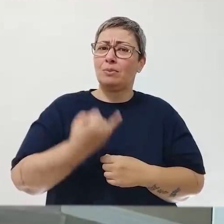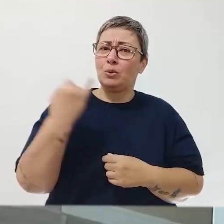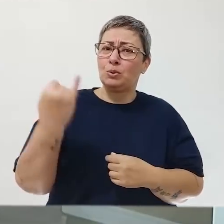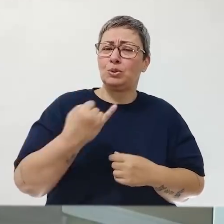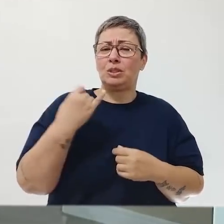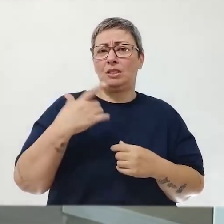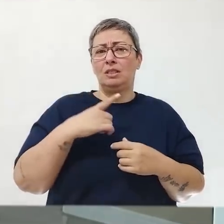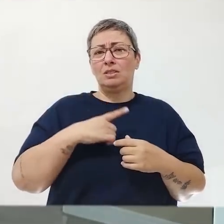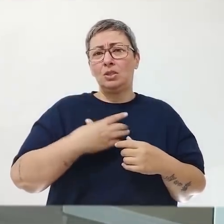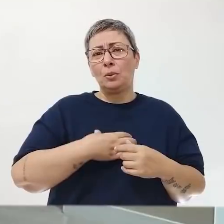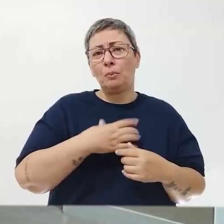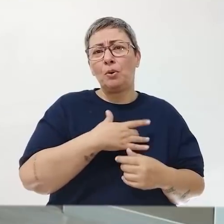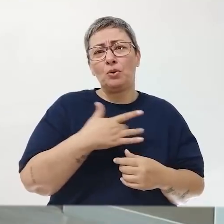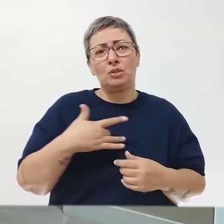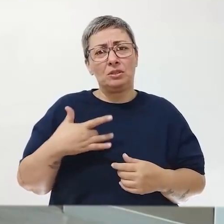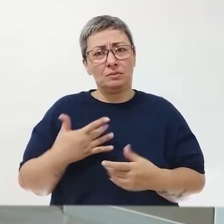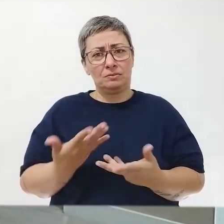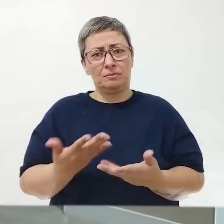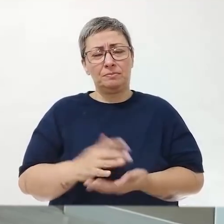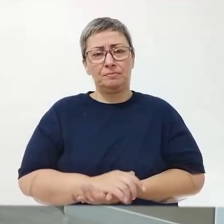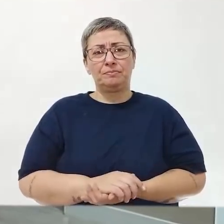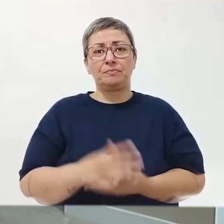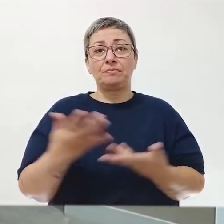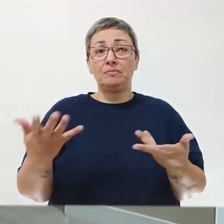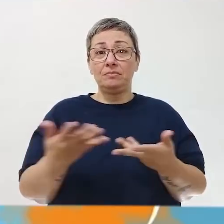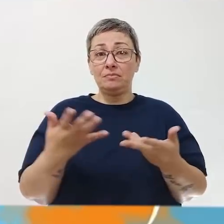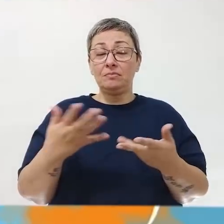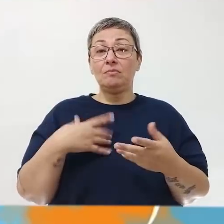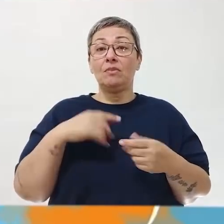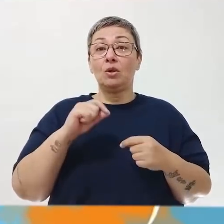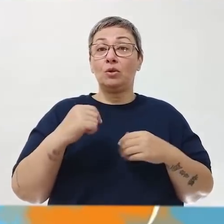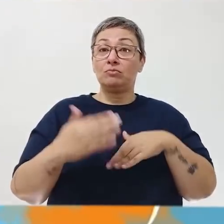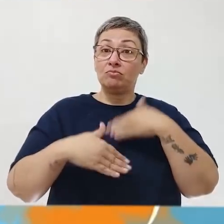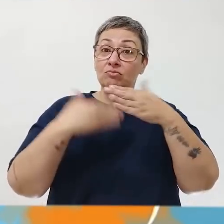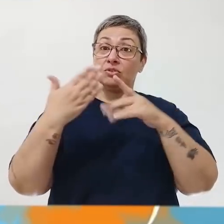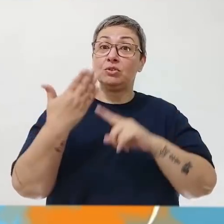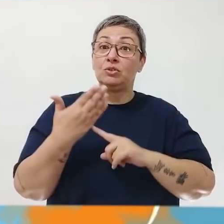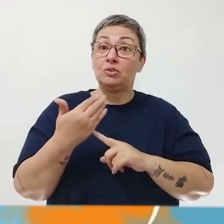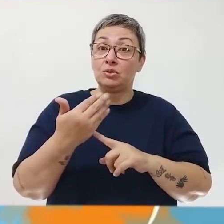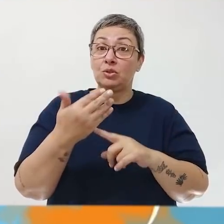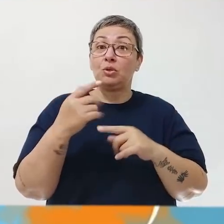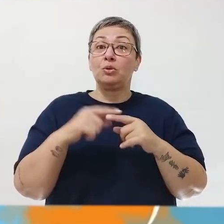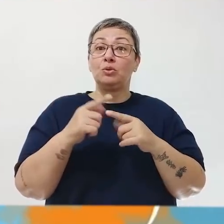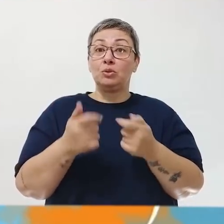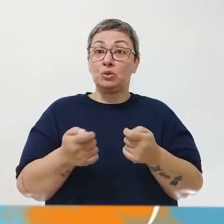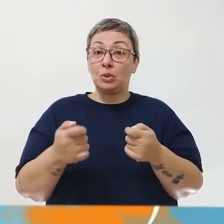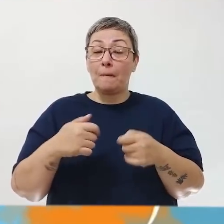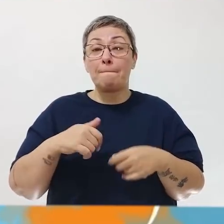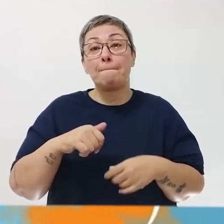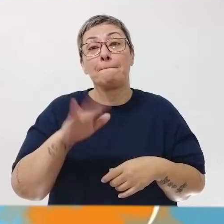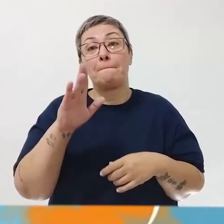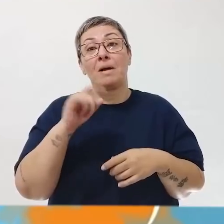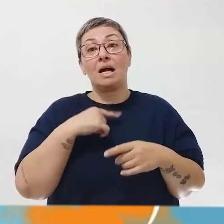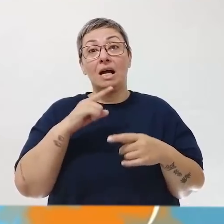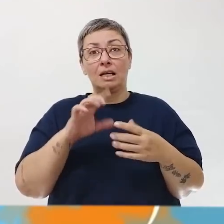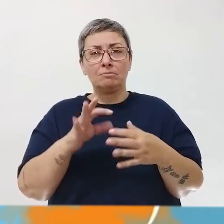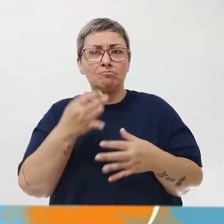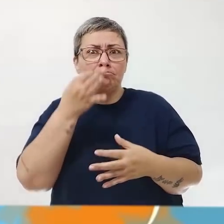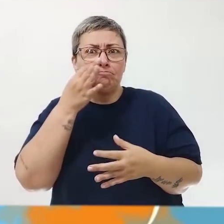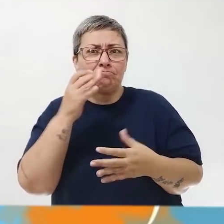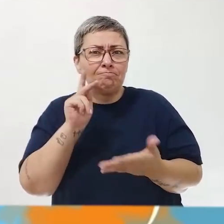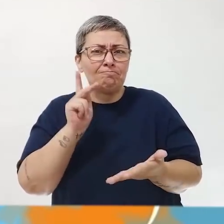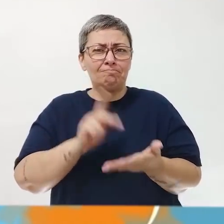muito importante para manter nossa saúde. Hoje em dia, com o avanço da tecnologia, os jogos têm ganhado ainda mais